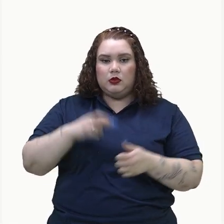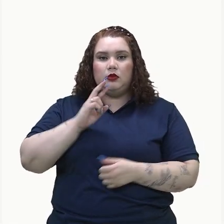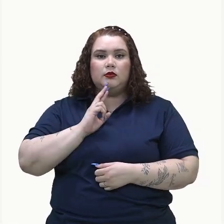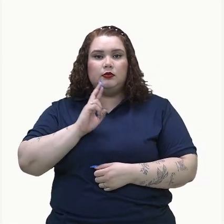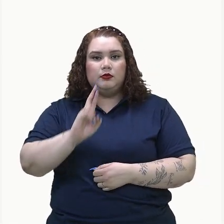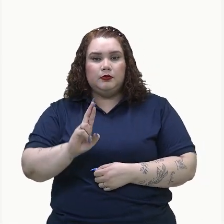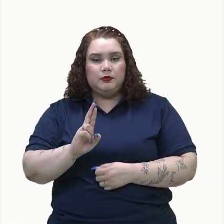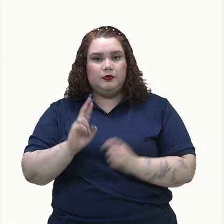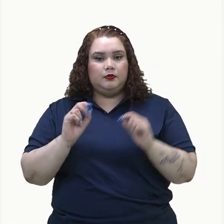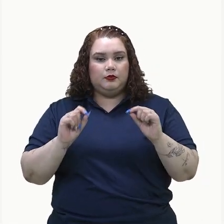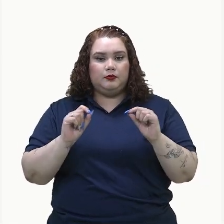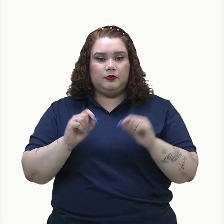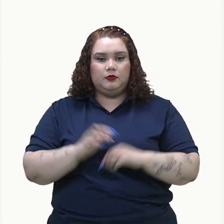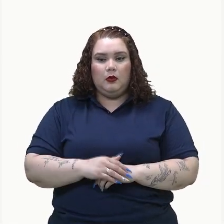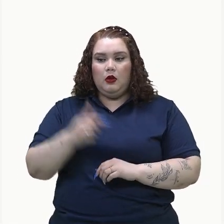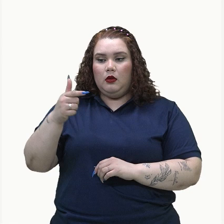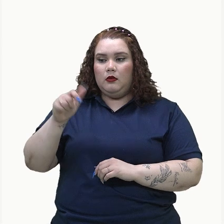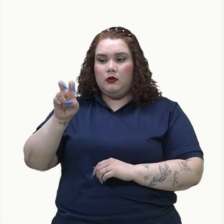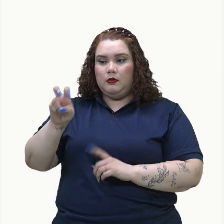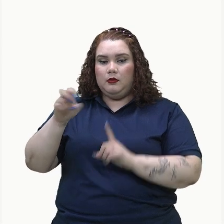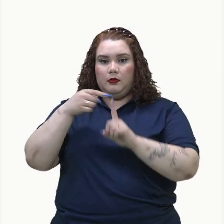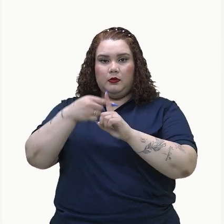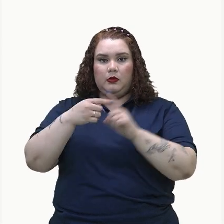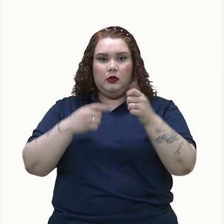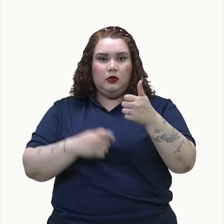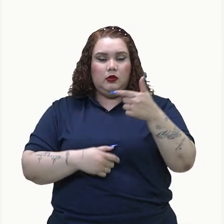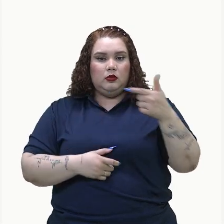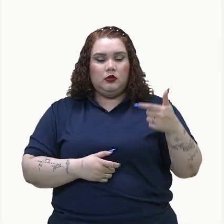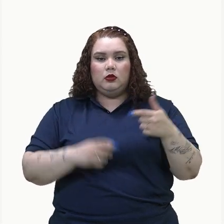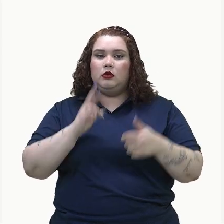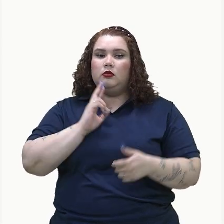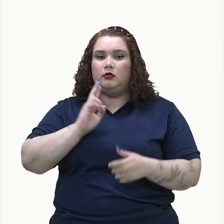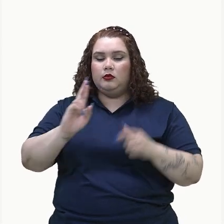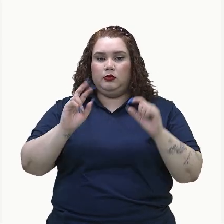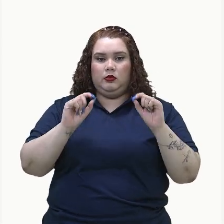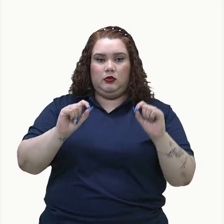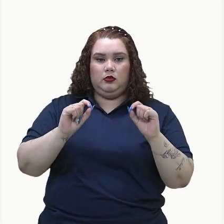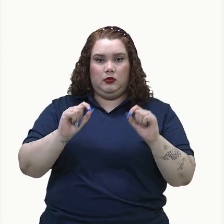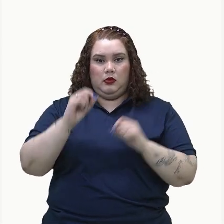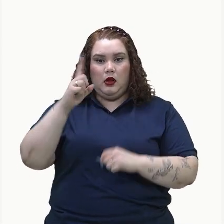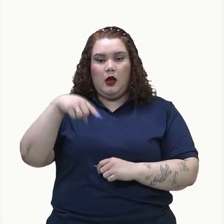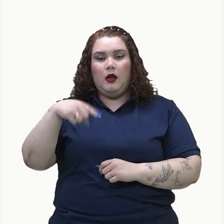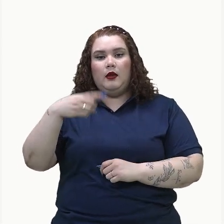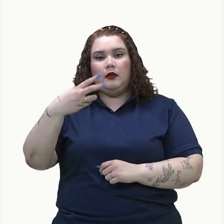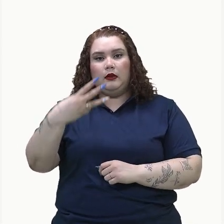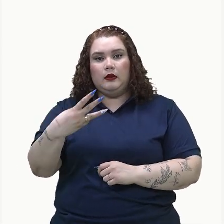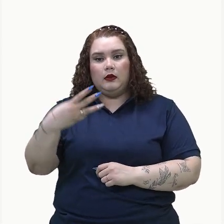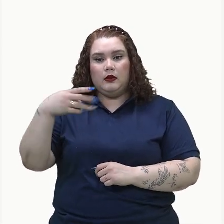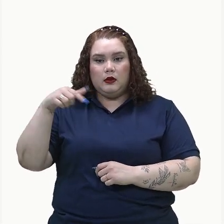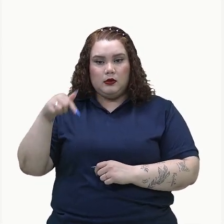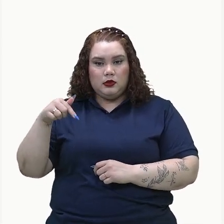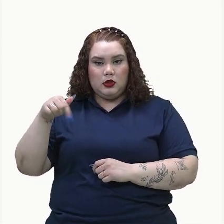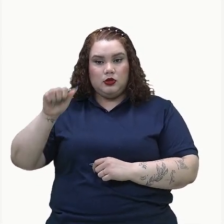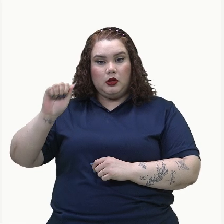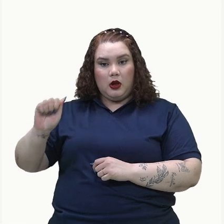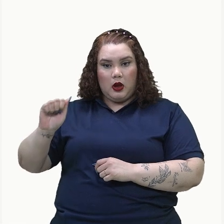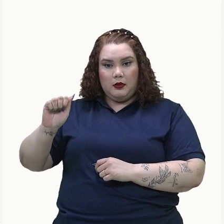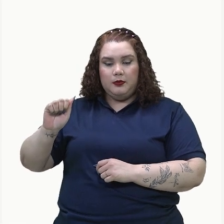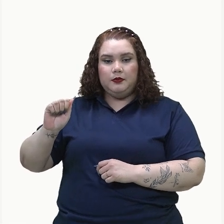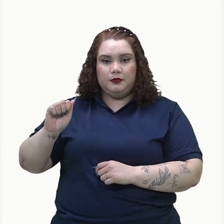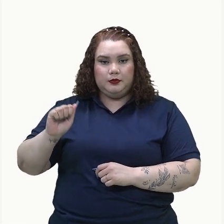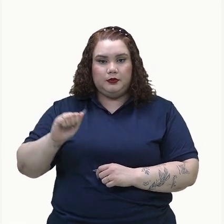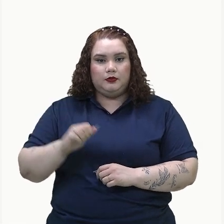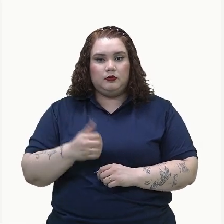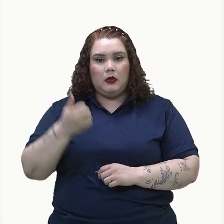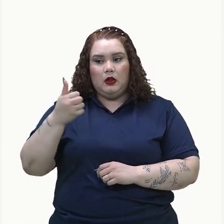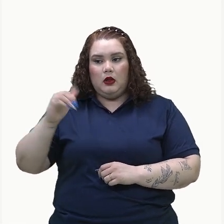Né? 25 mais 12, então eu vou ter uma corrente de 37 amperes, né? 10